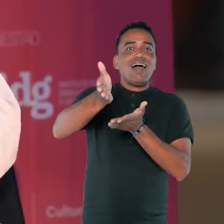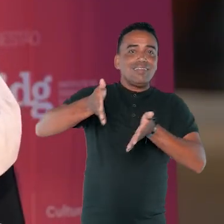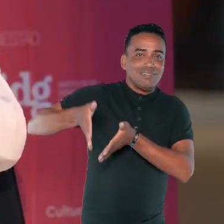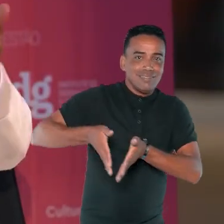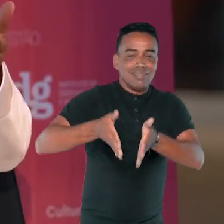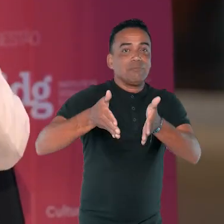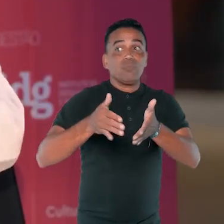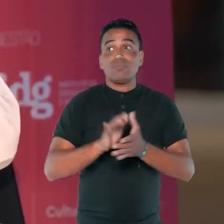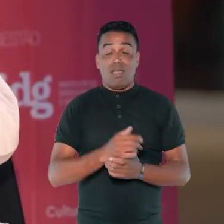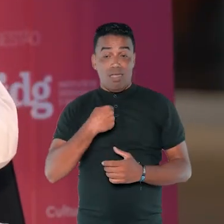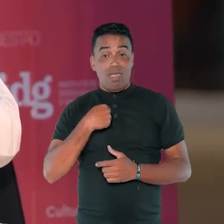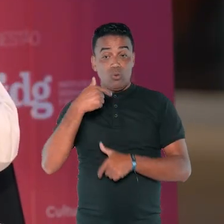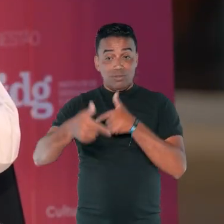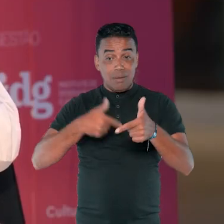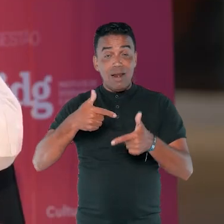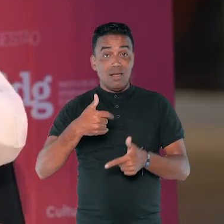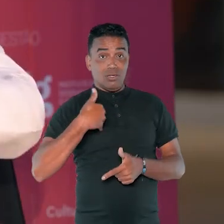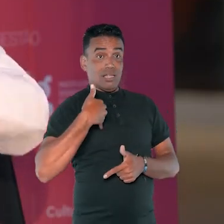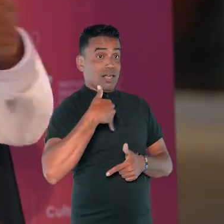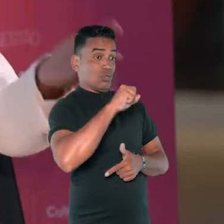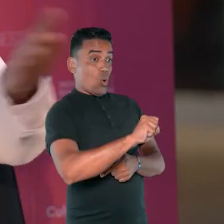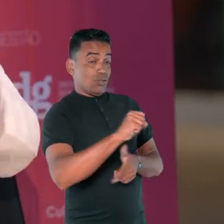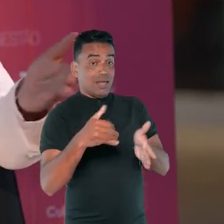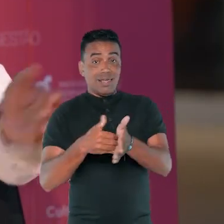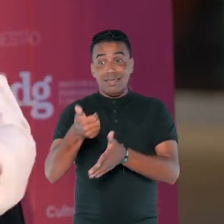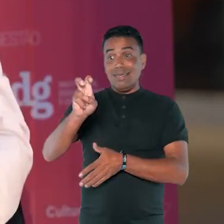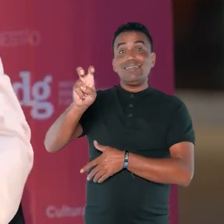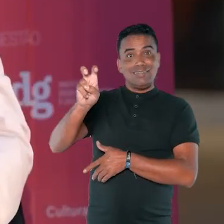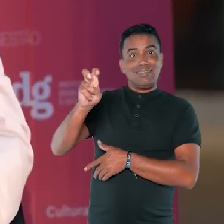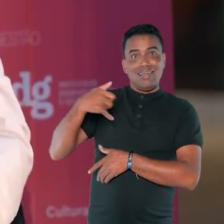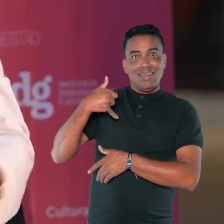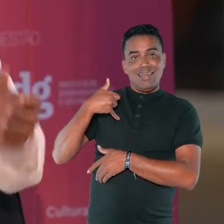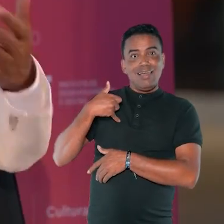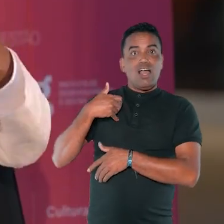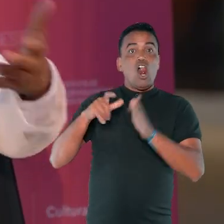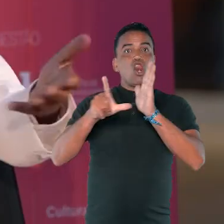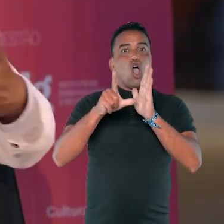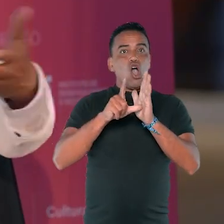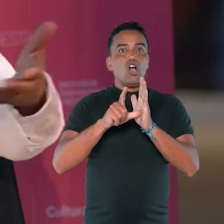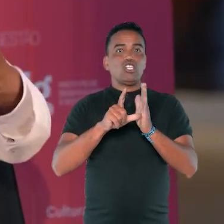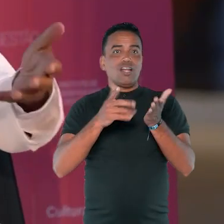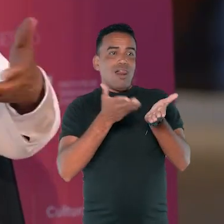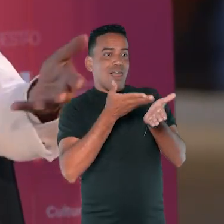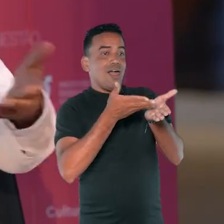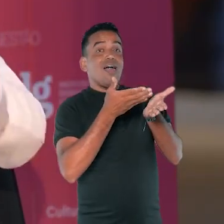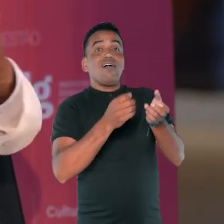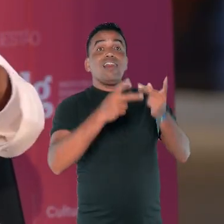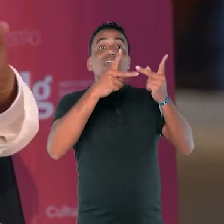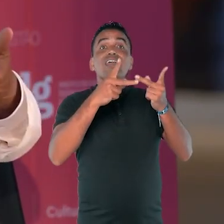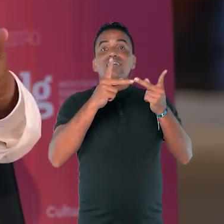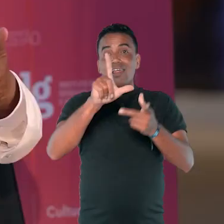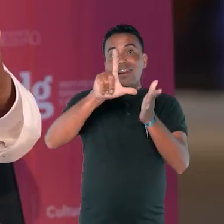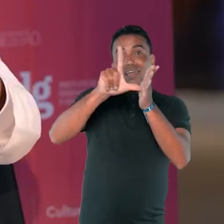ter trabalhado dos 8 aos 15 anos de idade numa loja de livros e discos, e onde eu tive